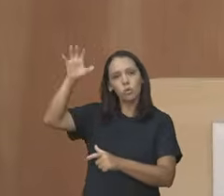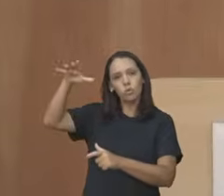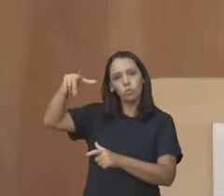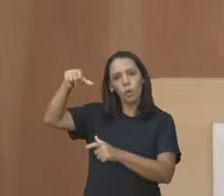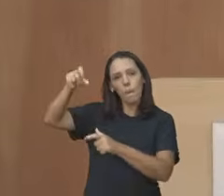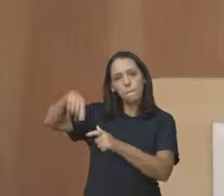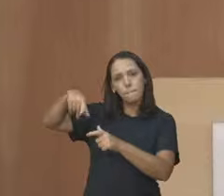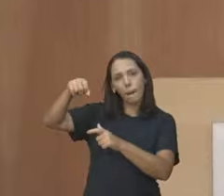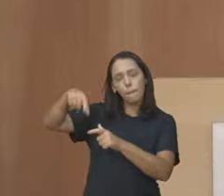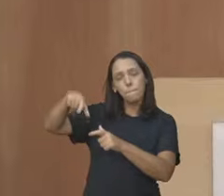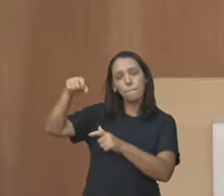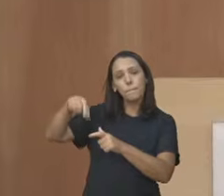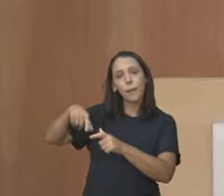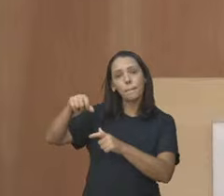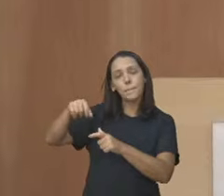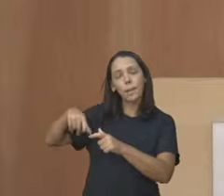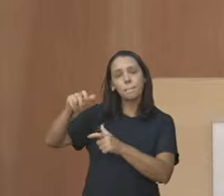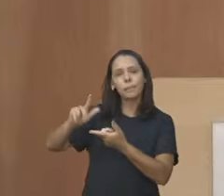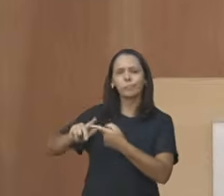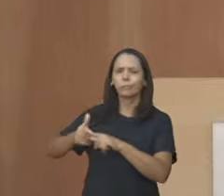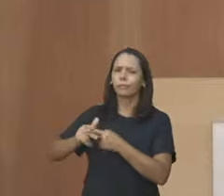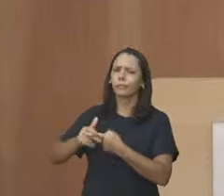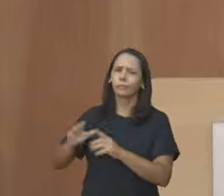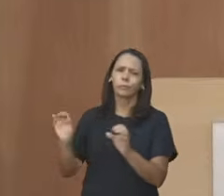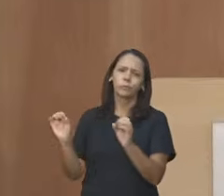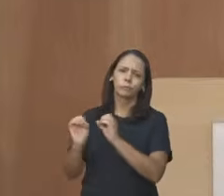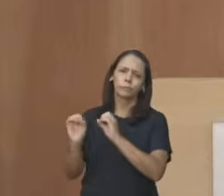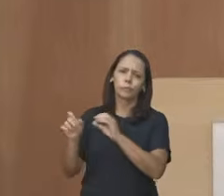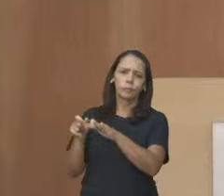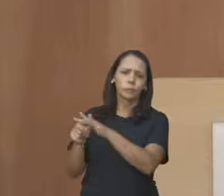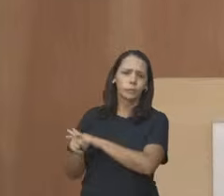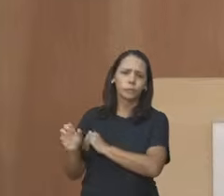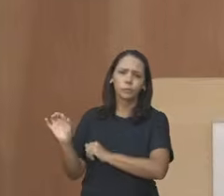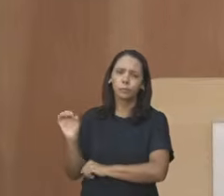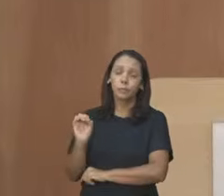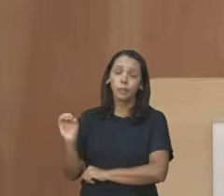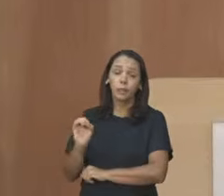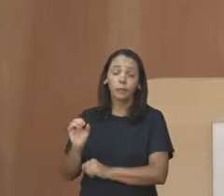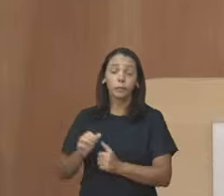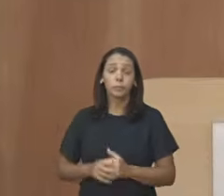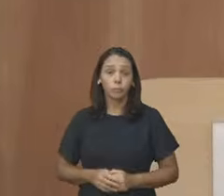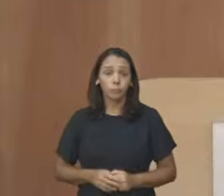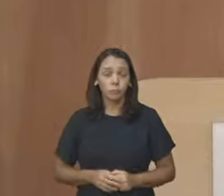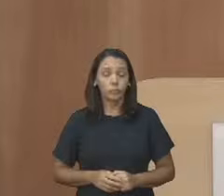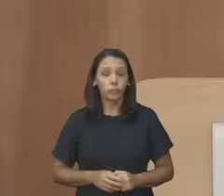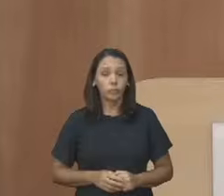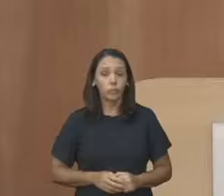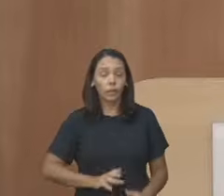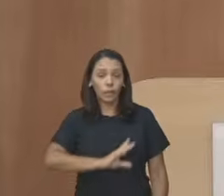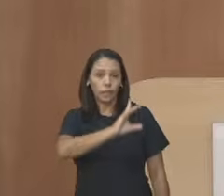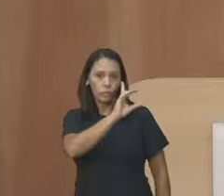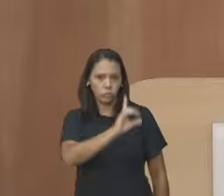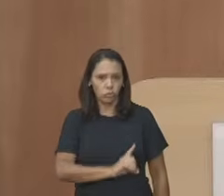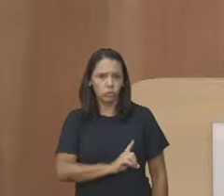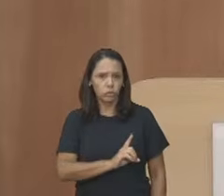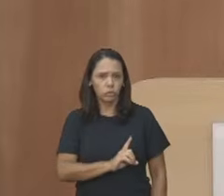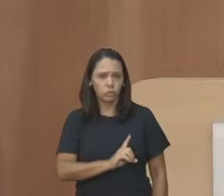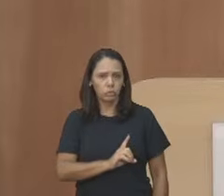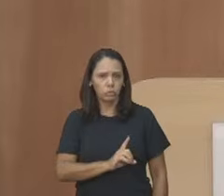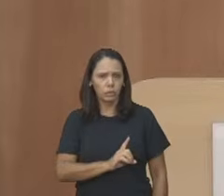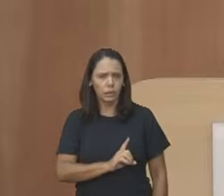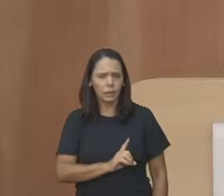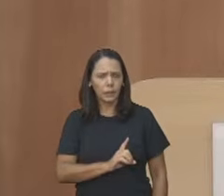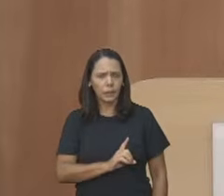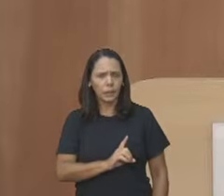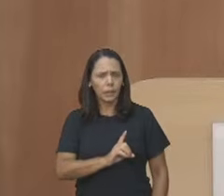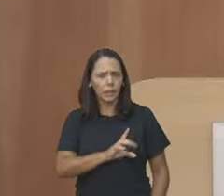manutenção desse espaço. A verdade é que, apesar da diretoria ser capitaneada por uma médica,